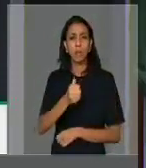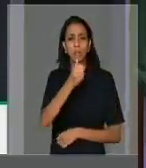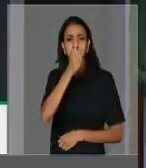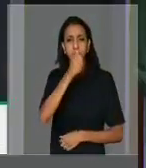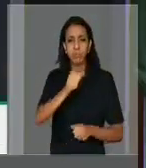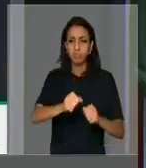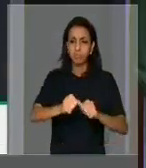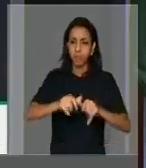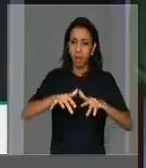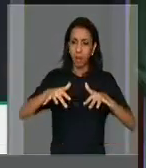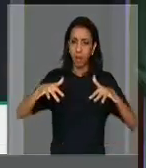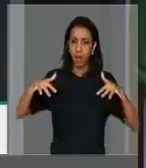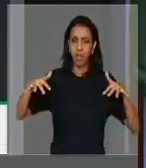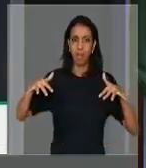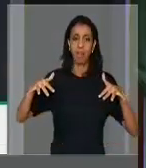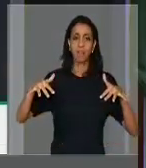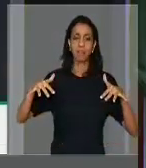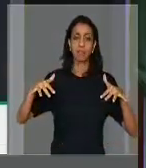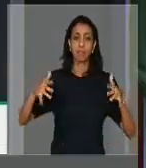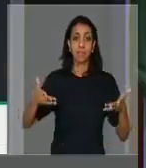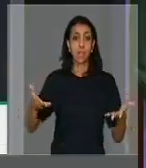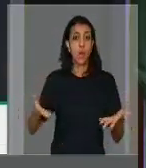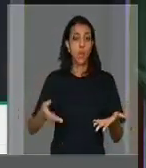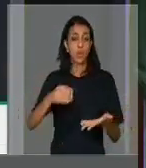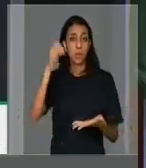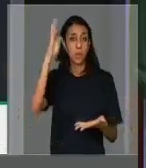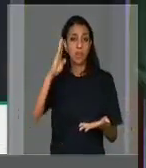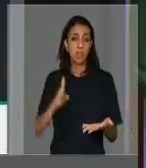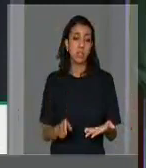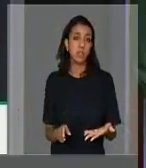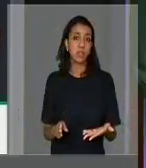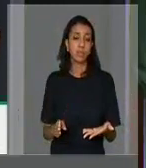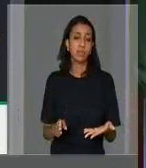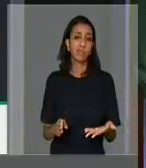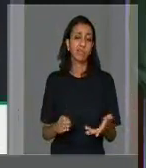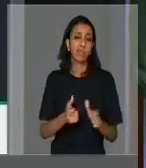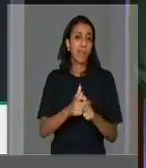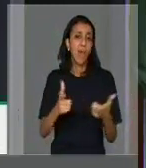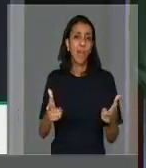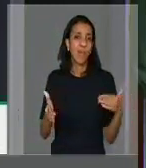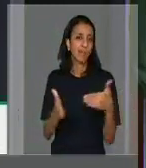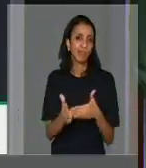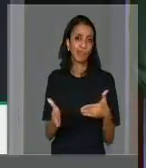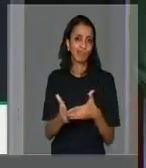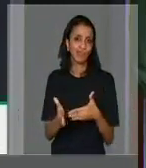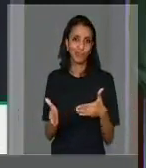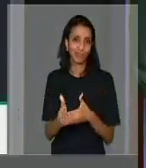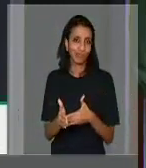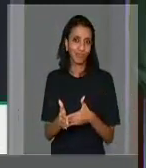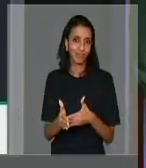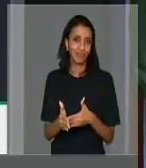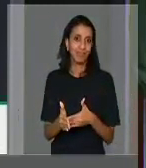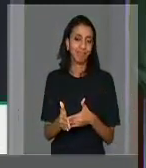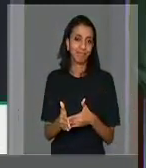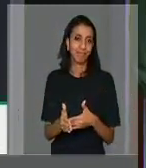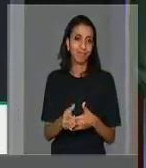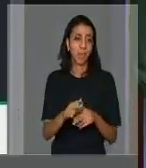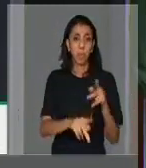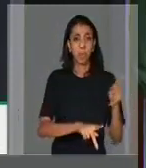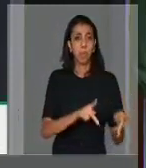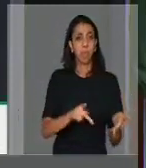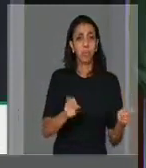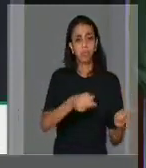do Brasil de hoje que são quase sempre inacessíveis ao comum,